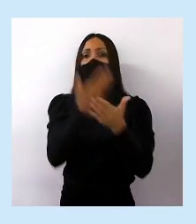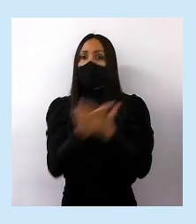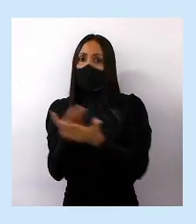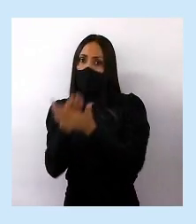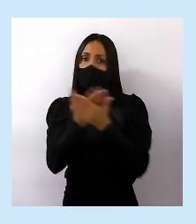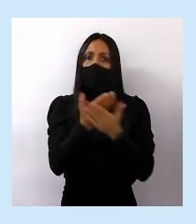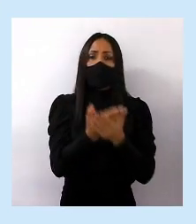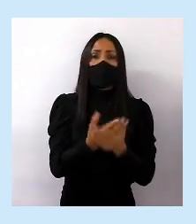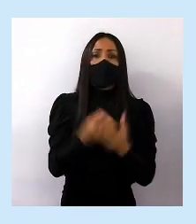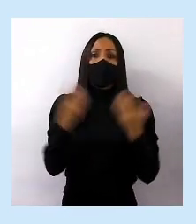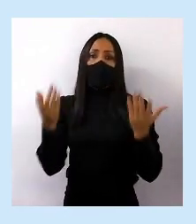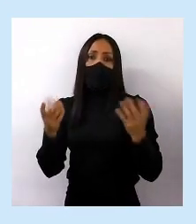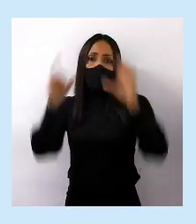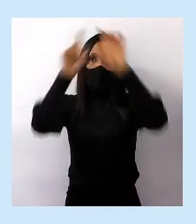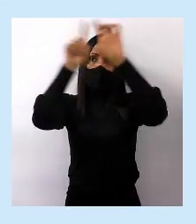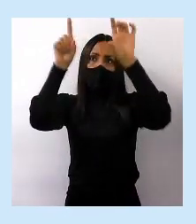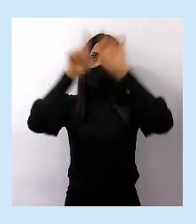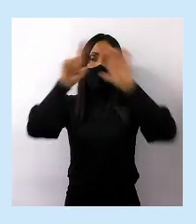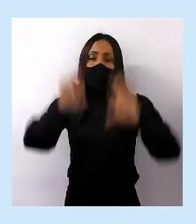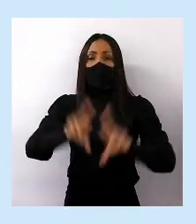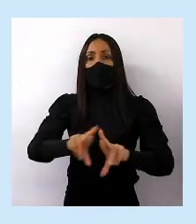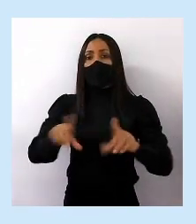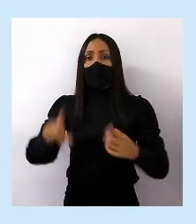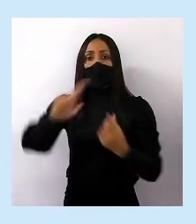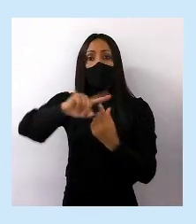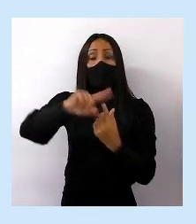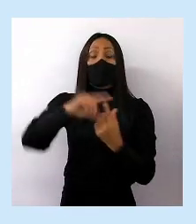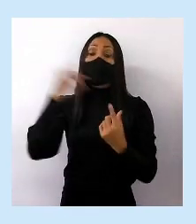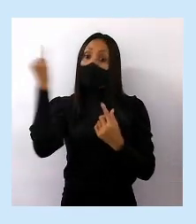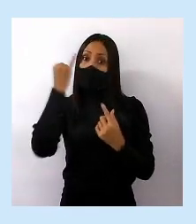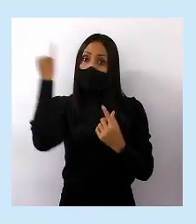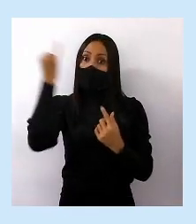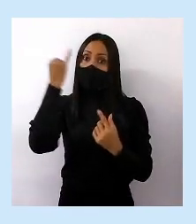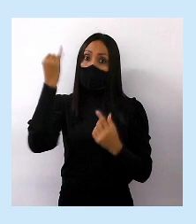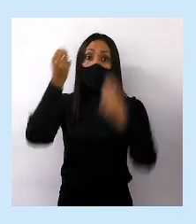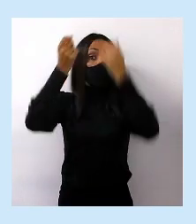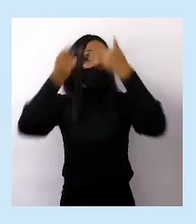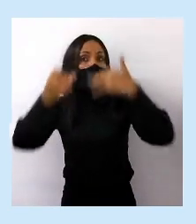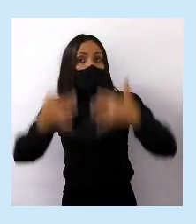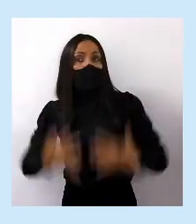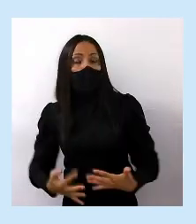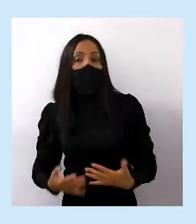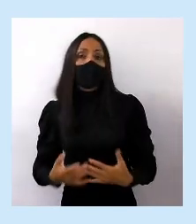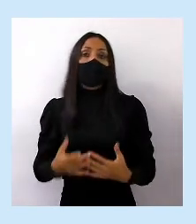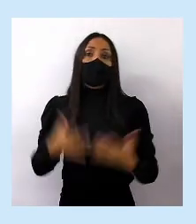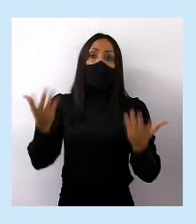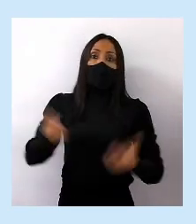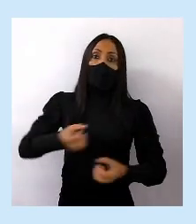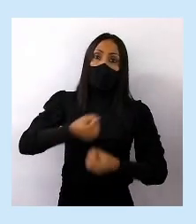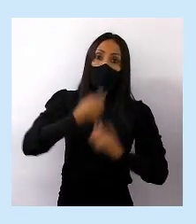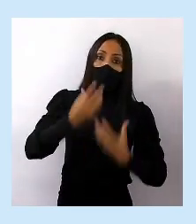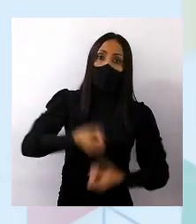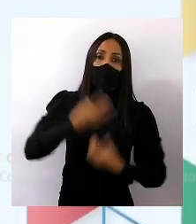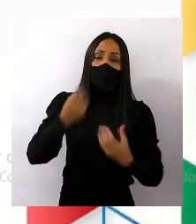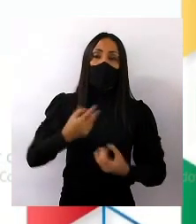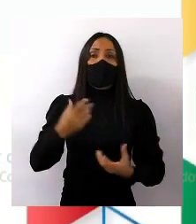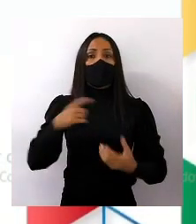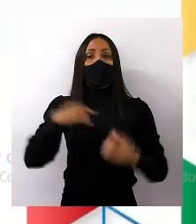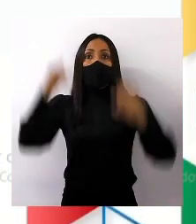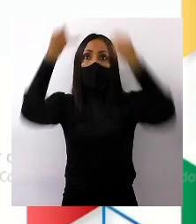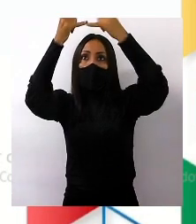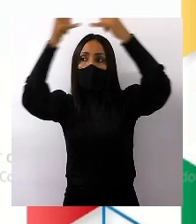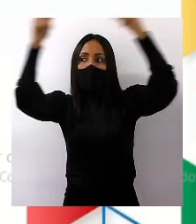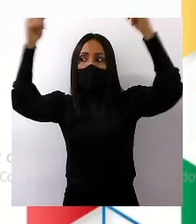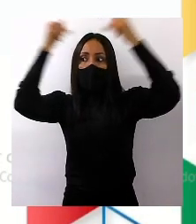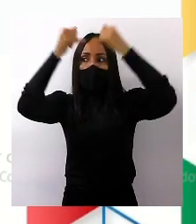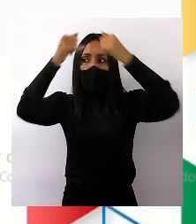se compõem os diferentes tipos de poema, mas é importante dizer o seguinte, observe que todo poema é composto por essas linhas, chamadas